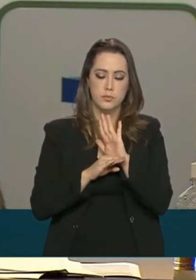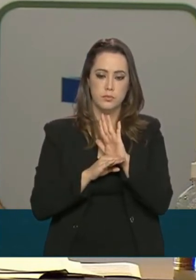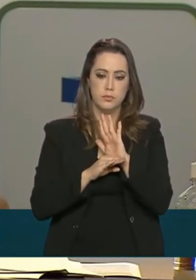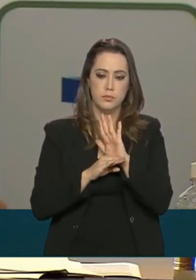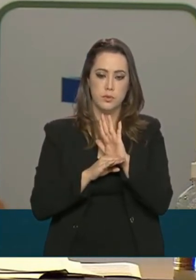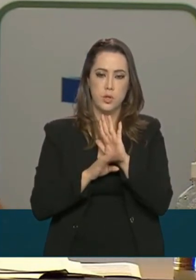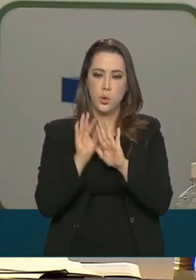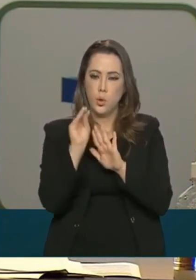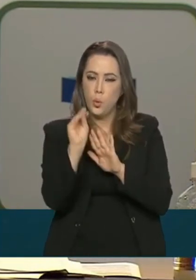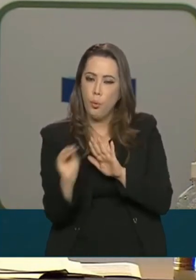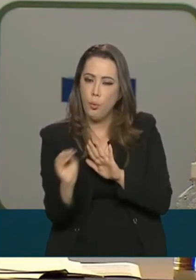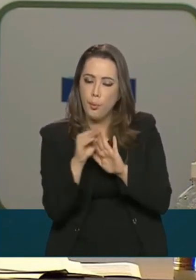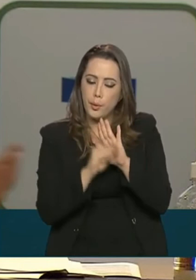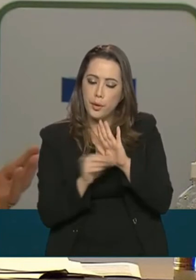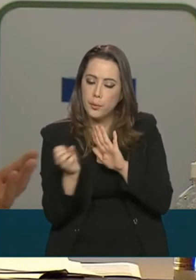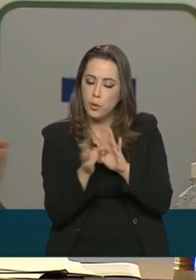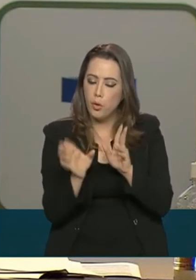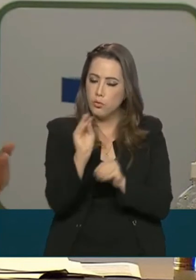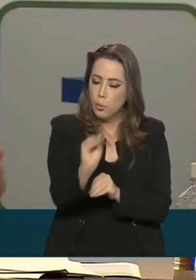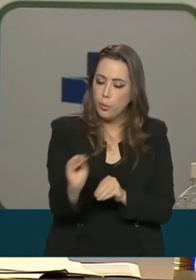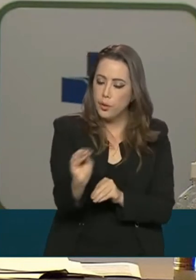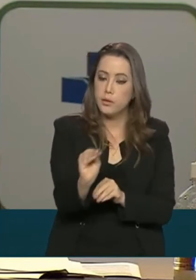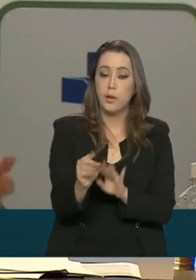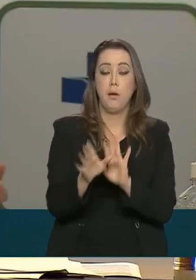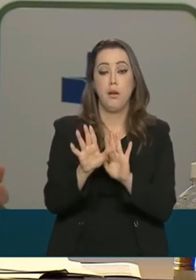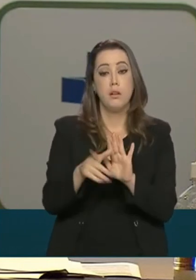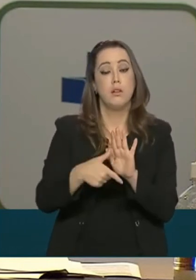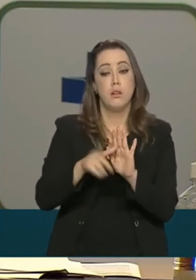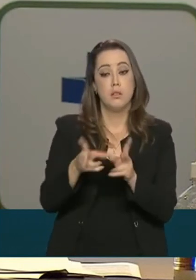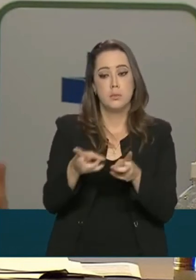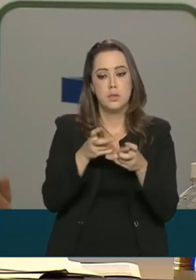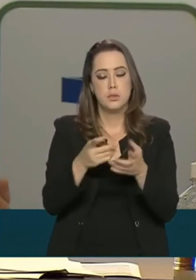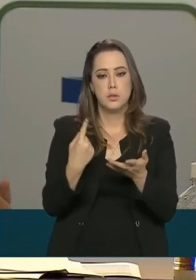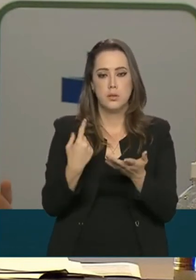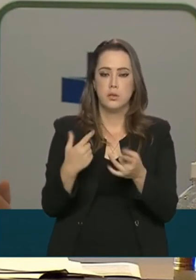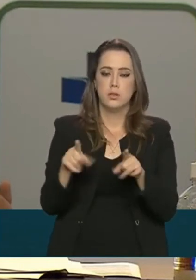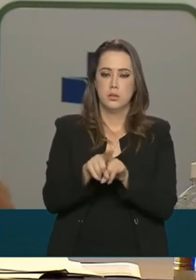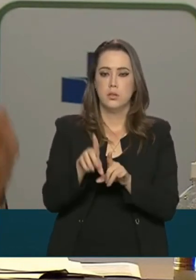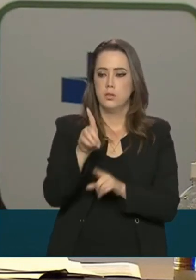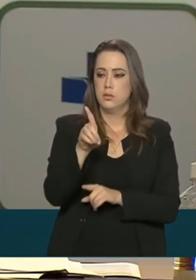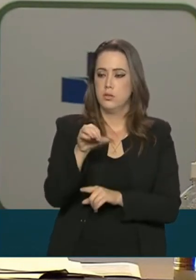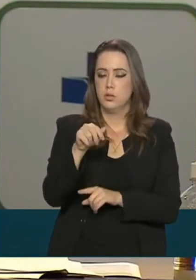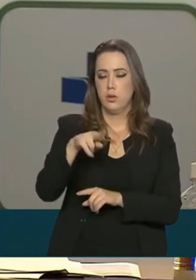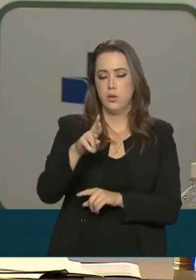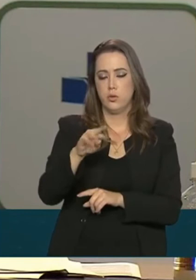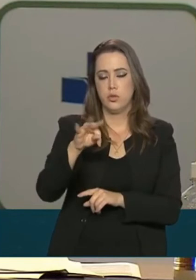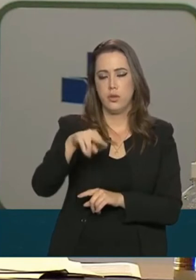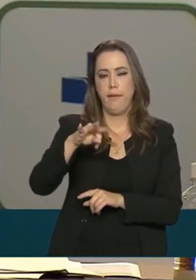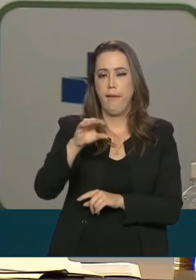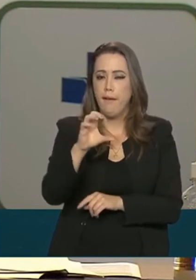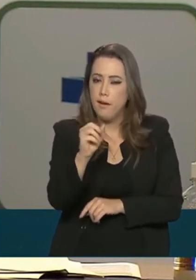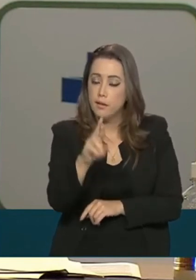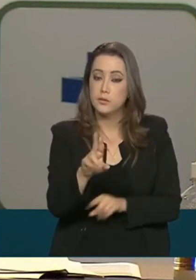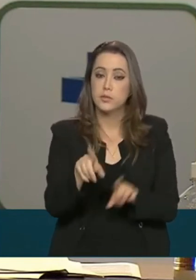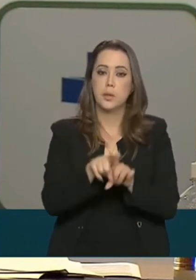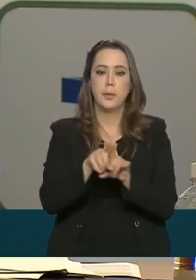Diagnosticar para Cuidar, que tem 2 grandes braços: o Confirma Covid, que é com testes por PCR, e o Teste